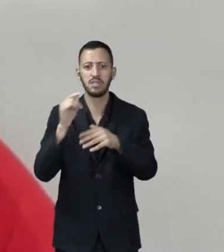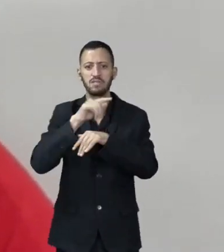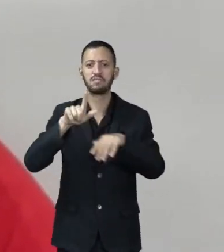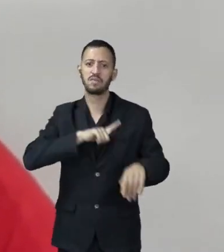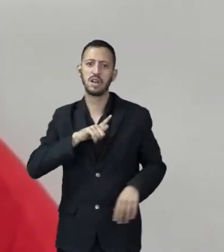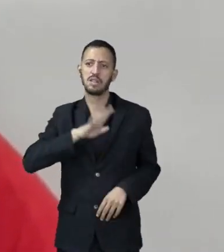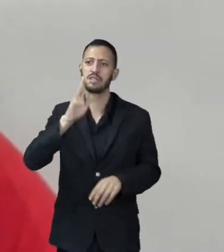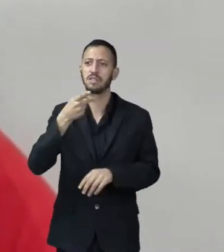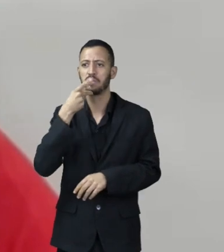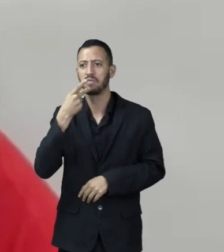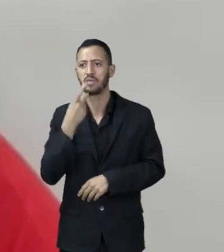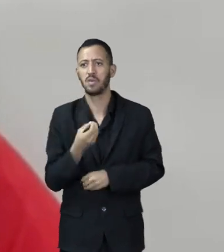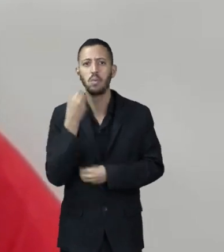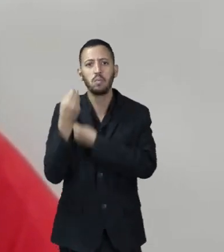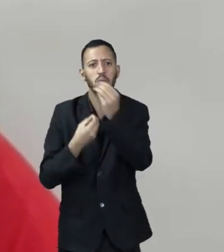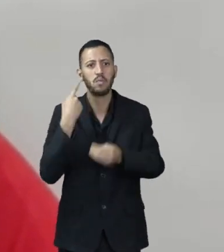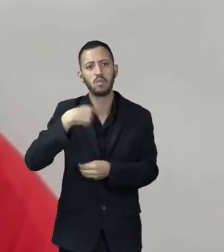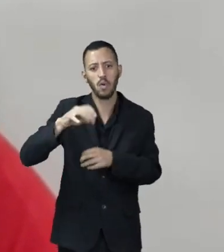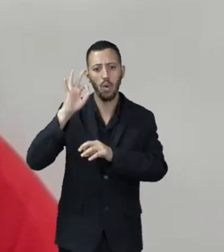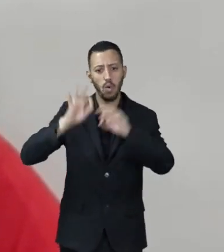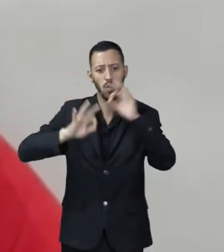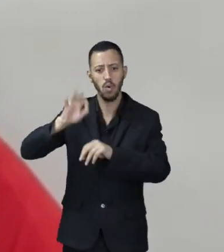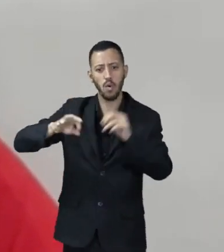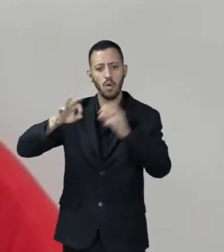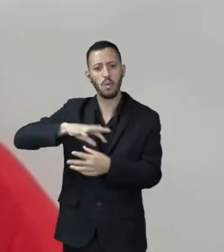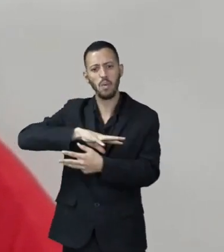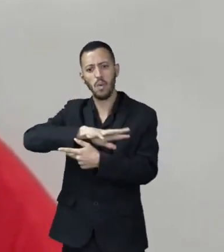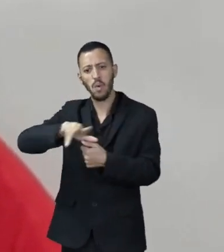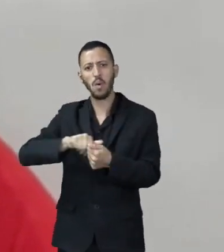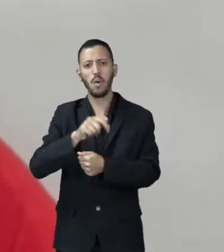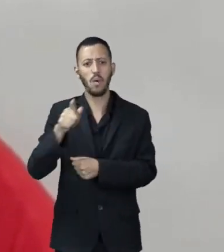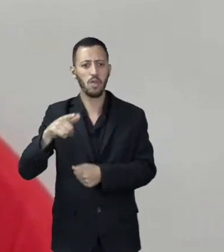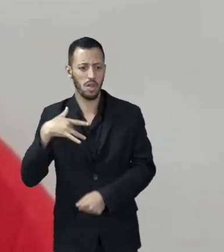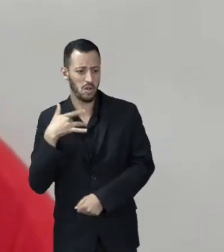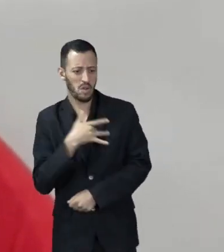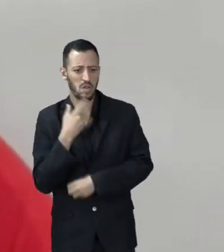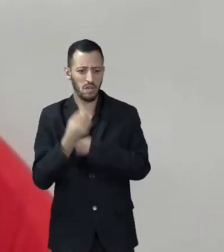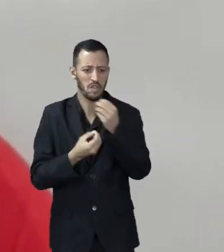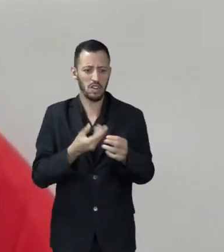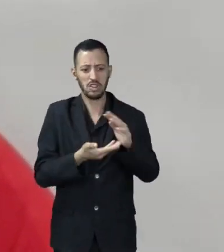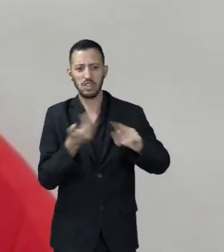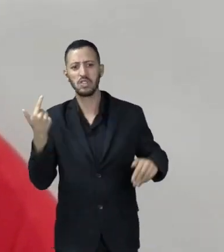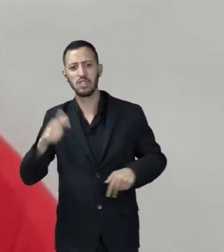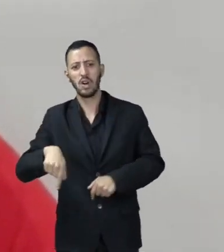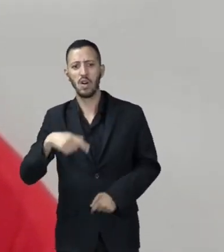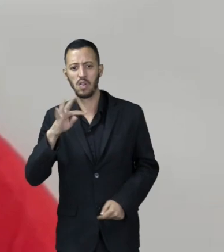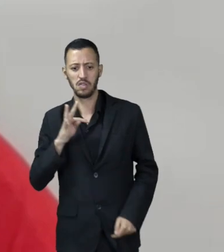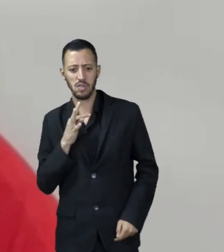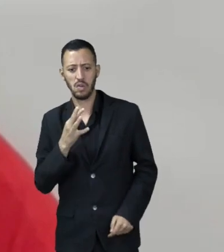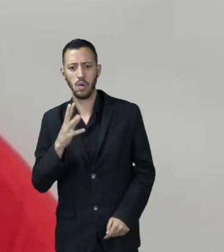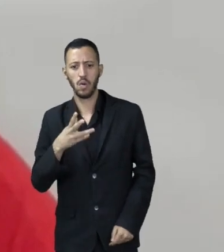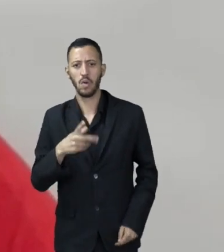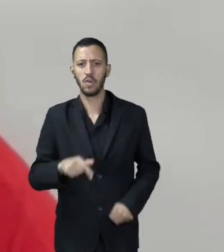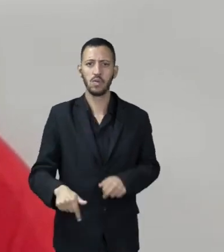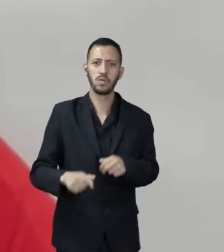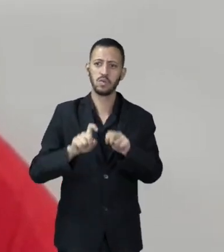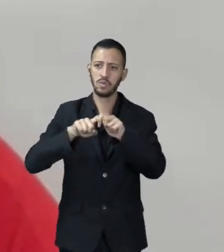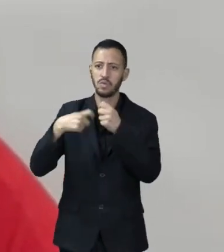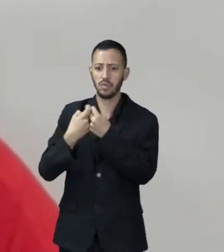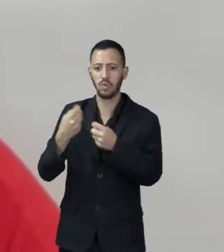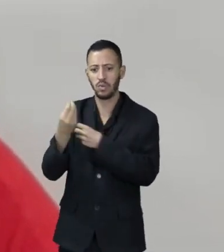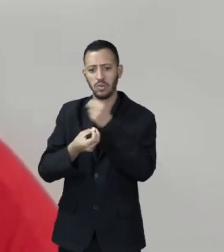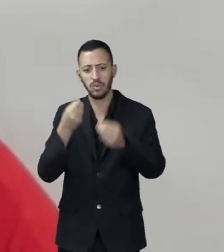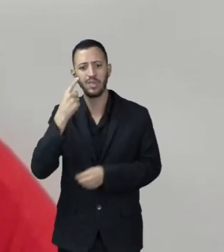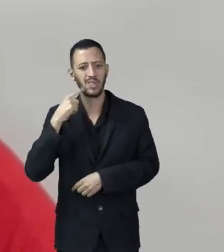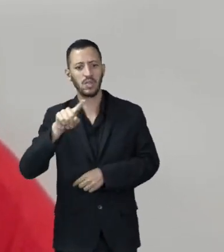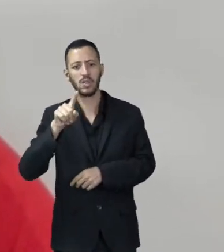que é imperativa. Como é que a Organização Mundial da Saúde retira a homossexualidade lá em 1990, quase 35 anos do rol de